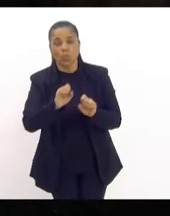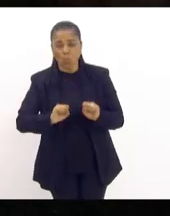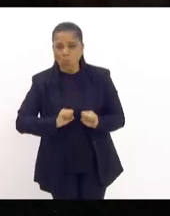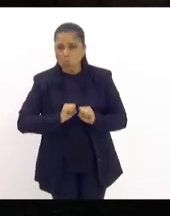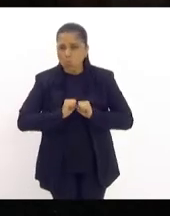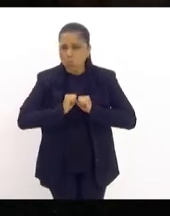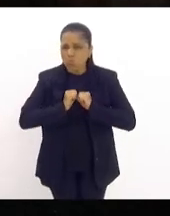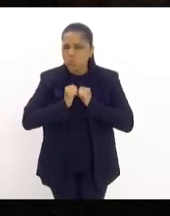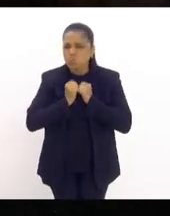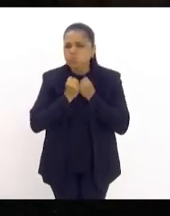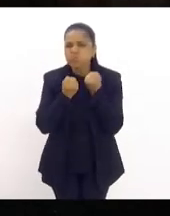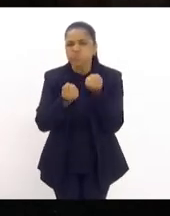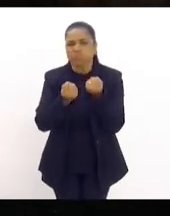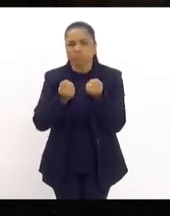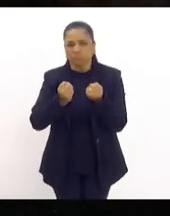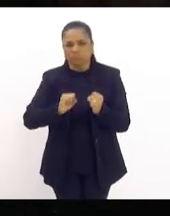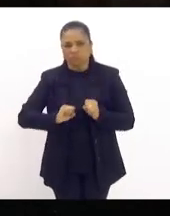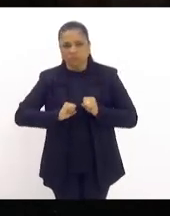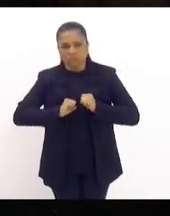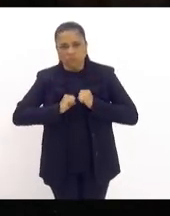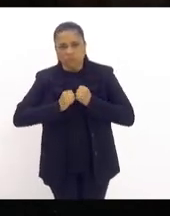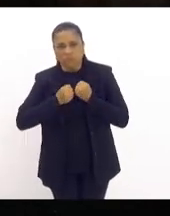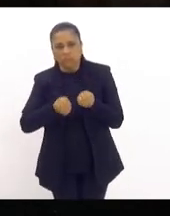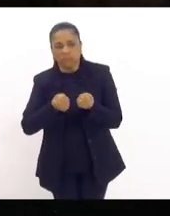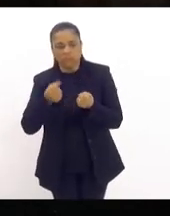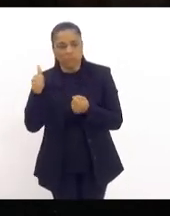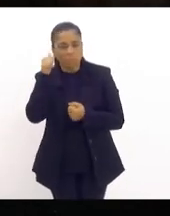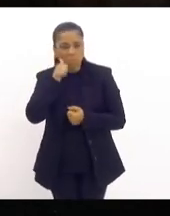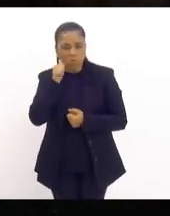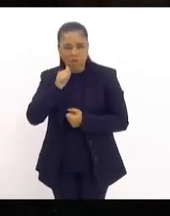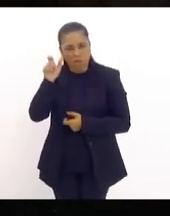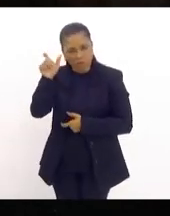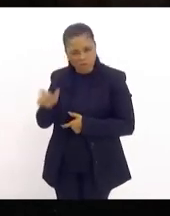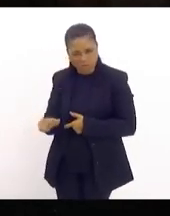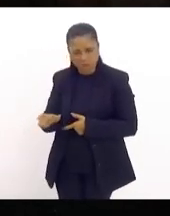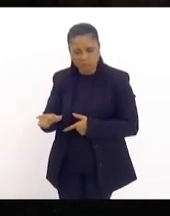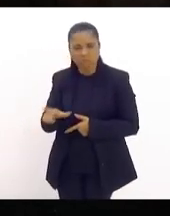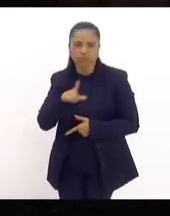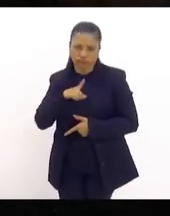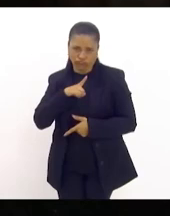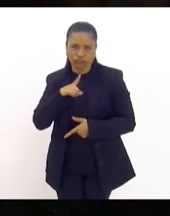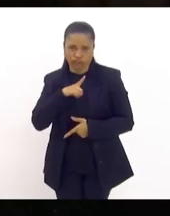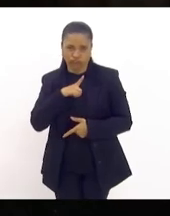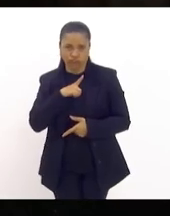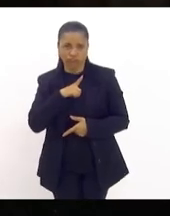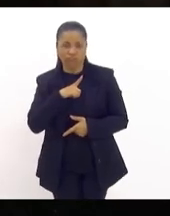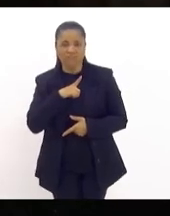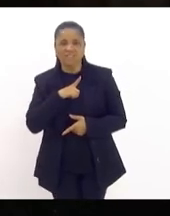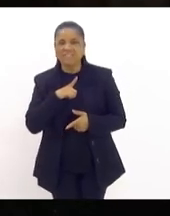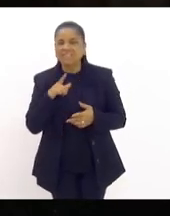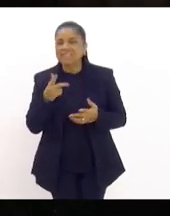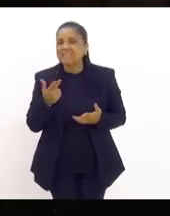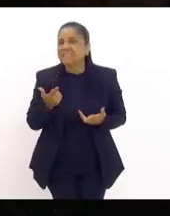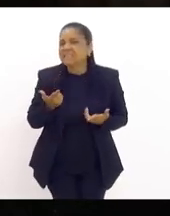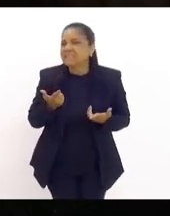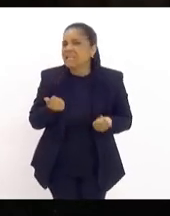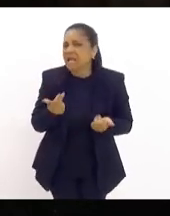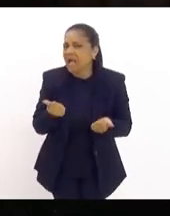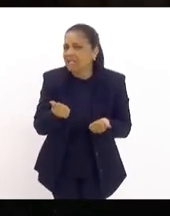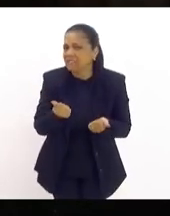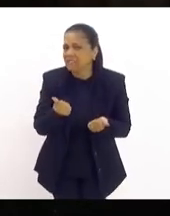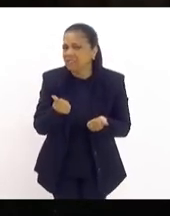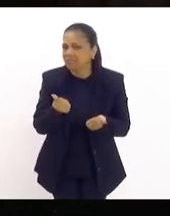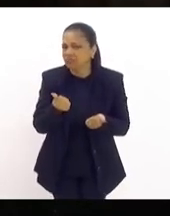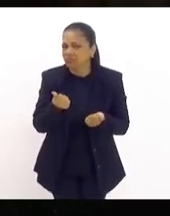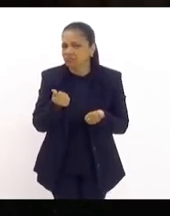ódio exalando, né, daquela mulher. Você veja, nada justifica a violência,